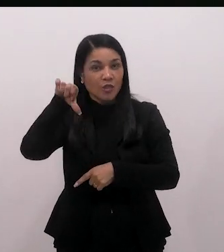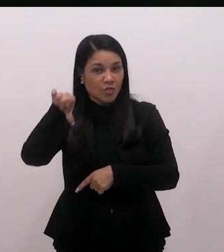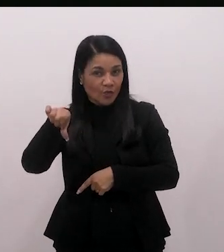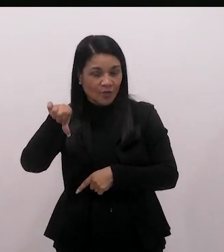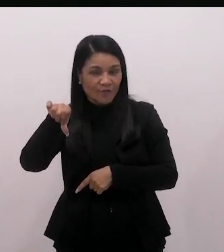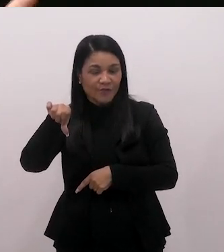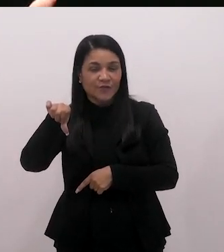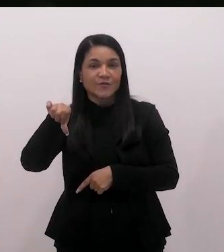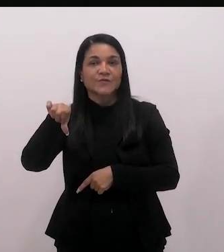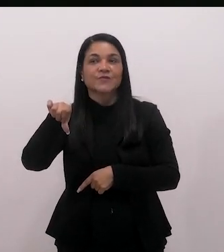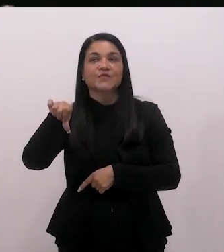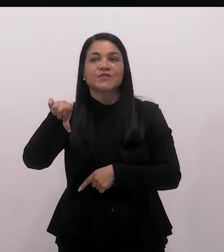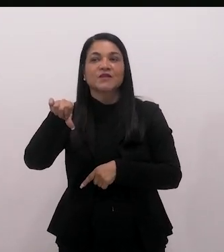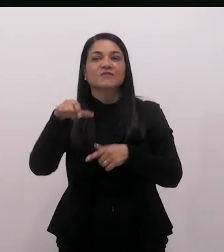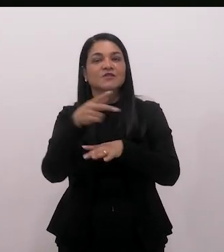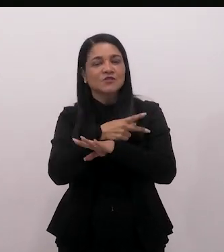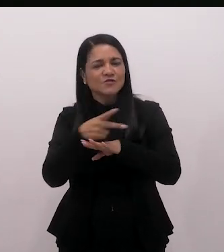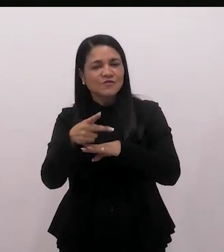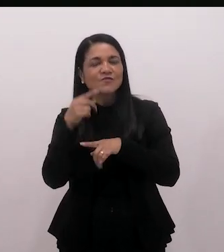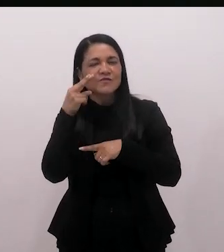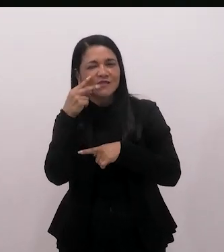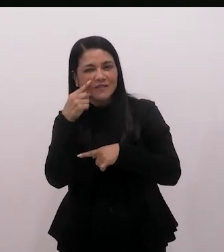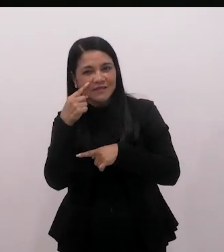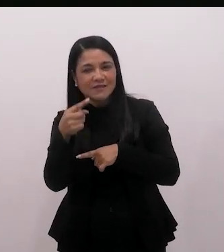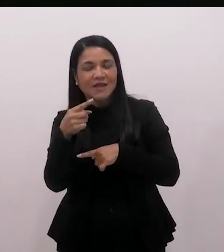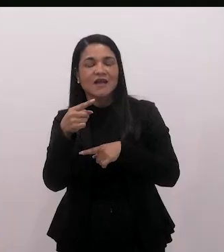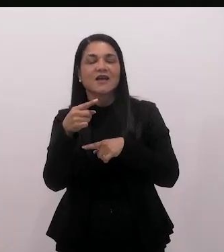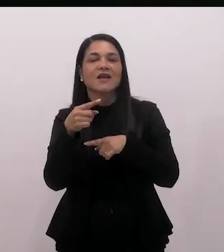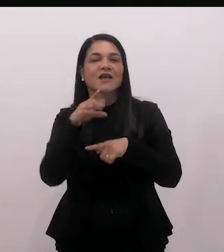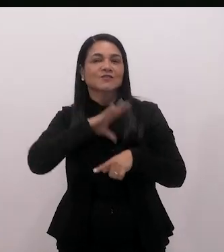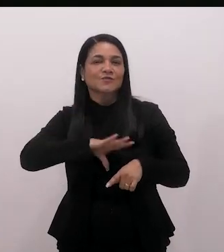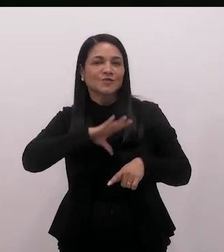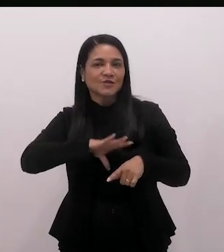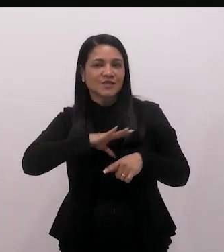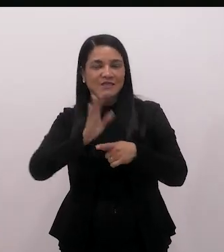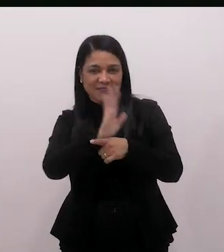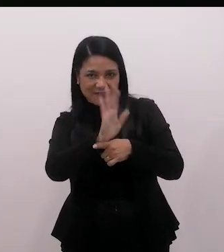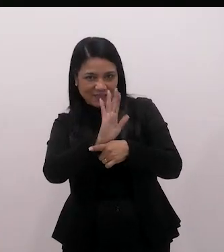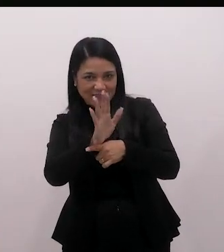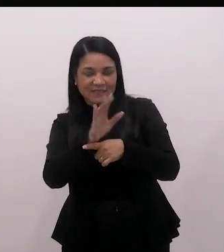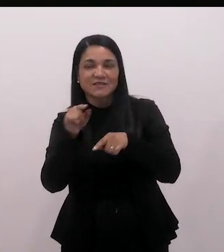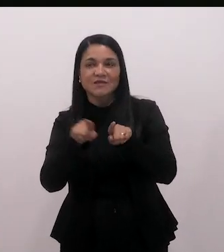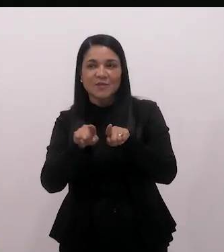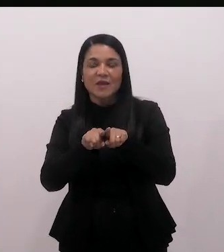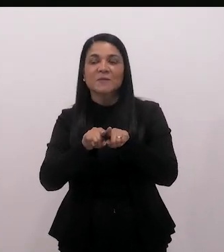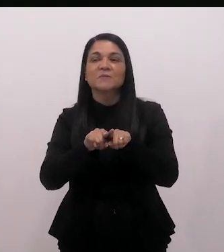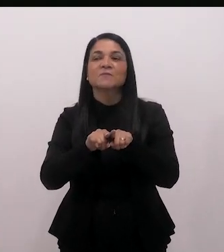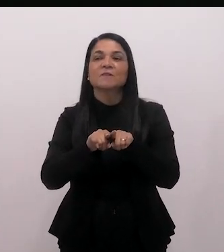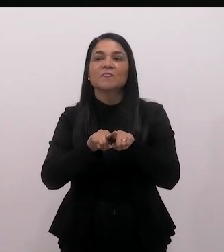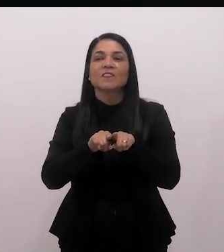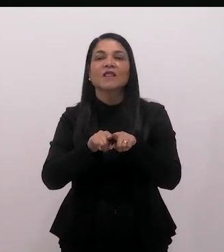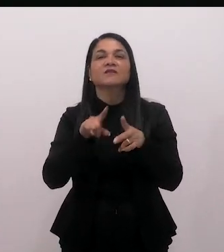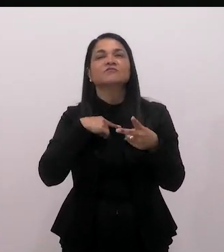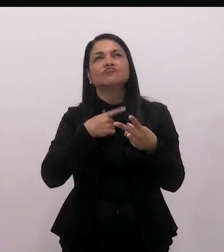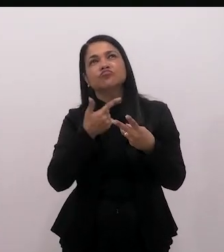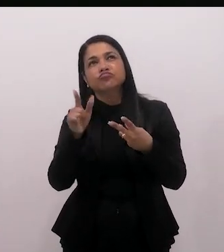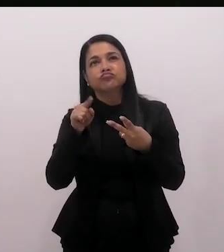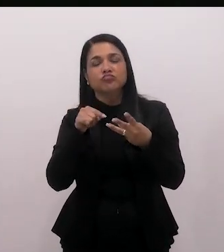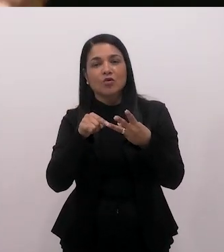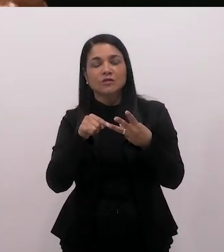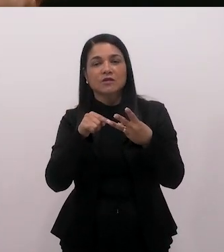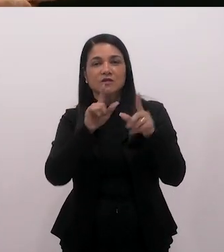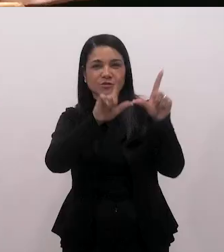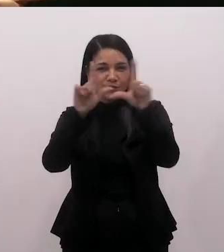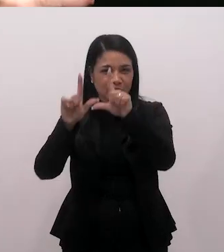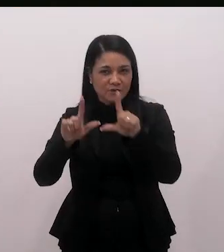dia 9. Eu convido já todo mundo para passar lá, conhecerem curta-metragens portuguesas. Maravilha. Vai ter esta exposição nessa altura também. E